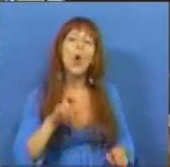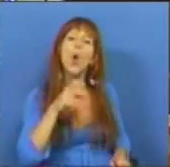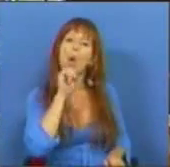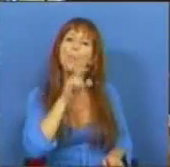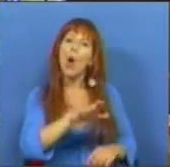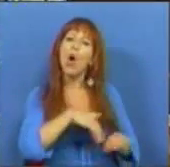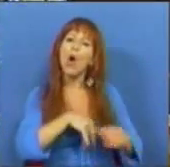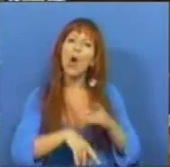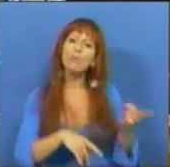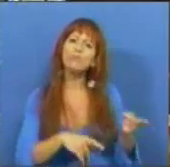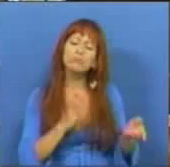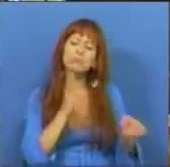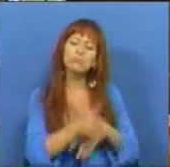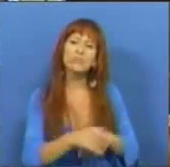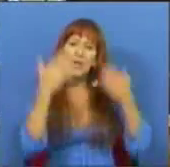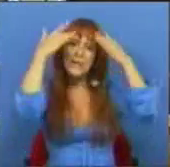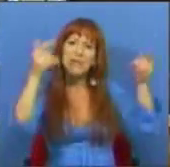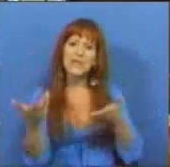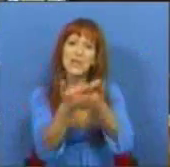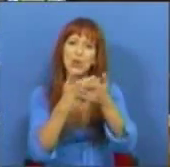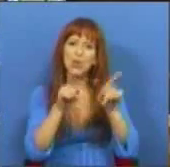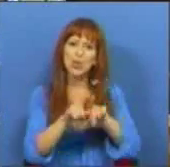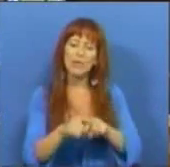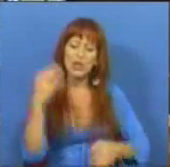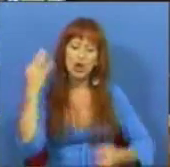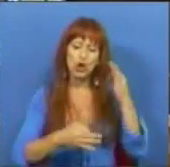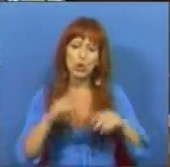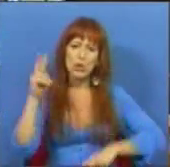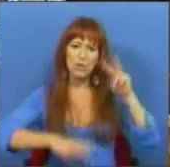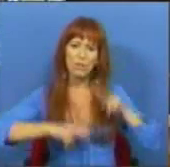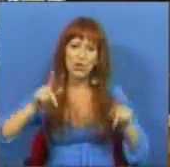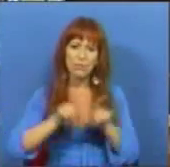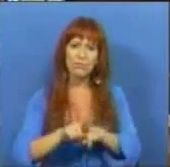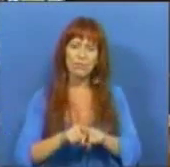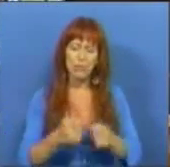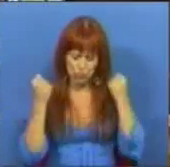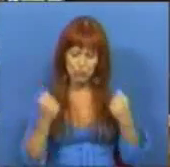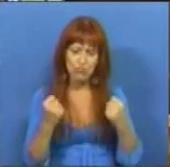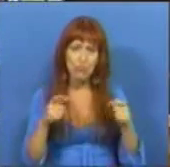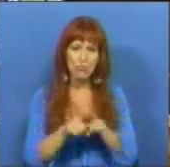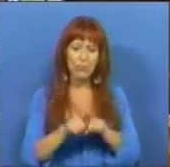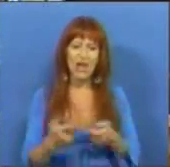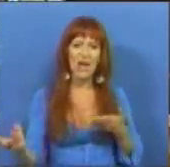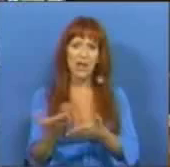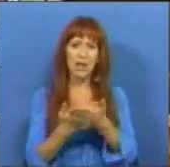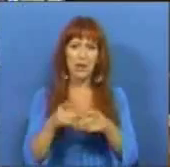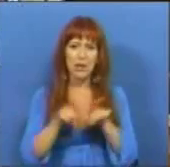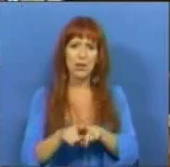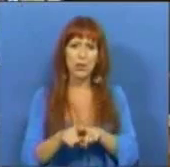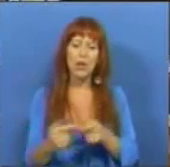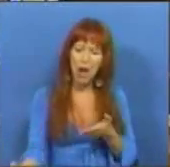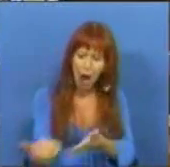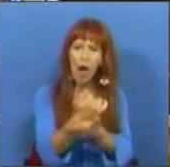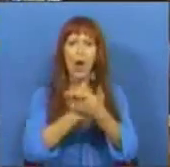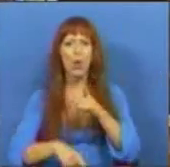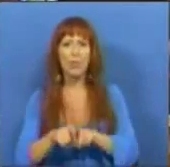pode ser feito por via da democracia económica, da justiça fiscal e da solidez de uma economia que